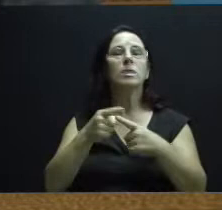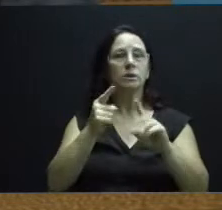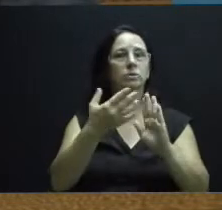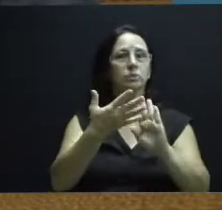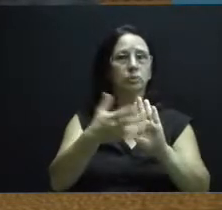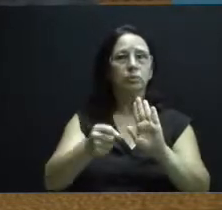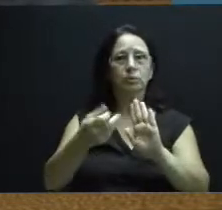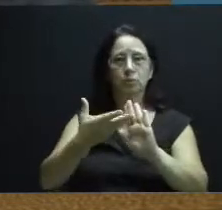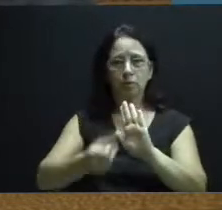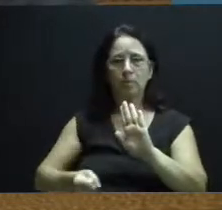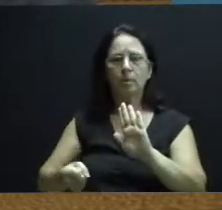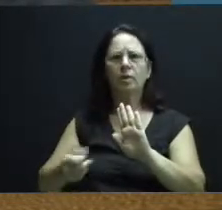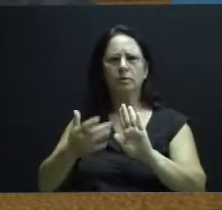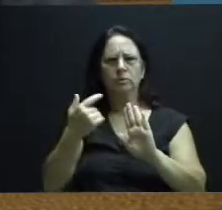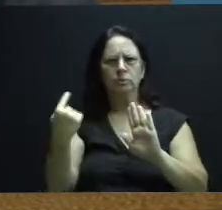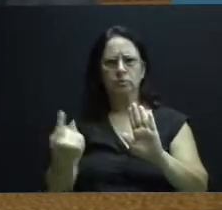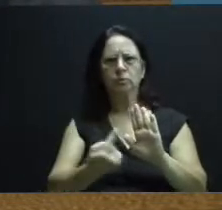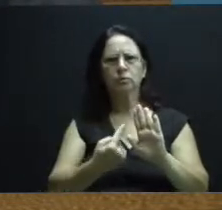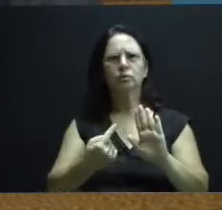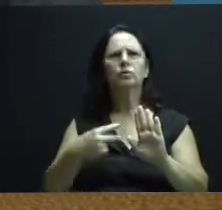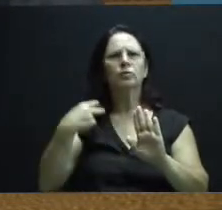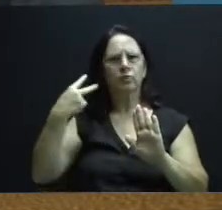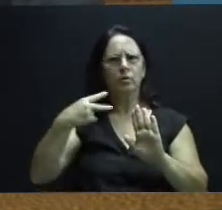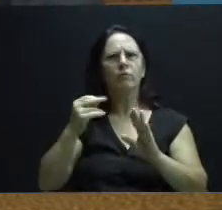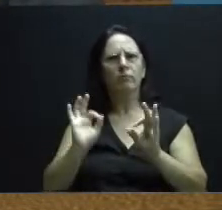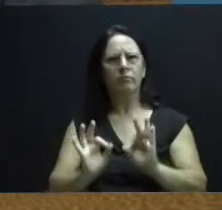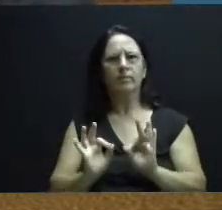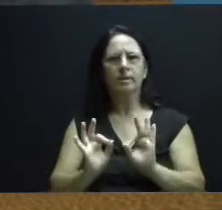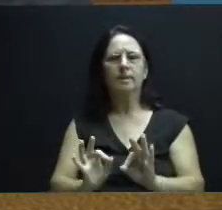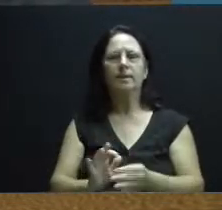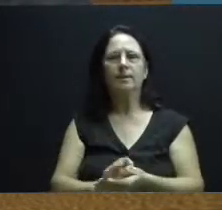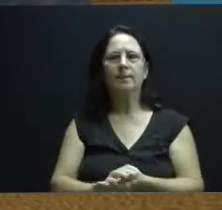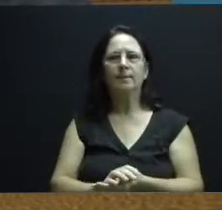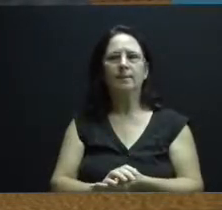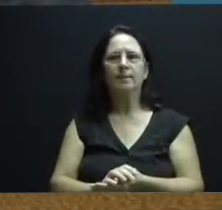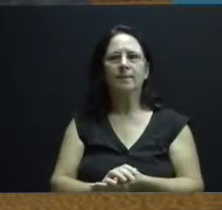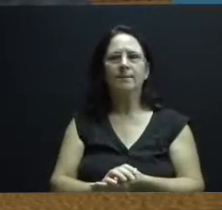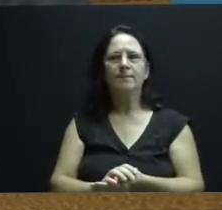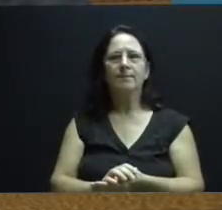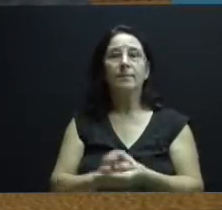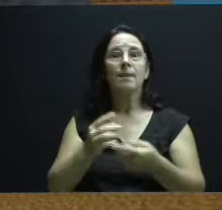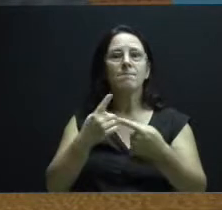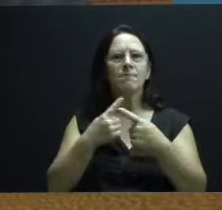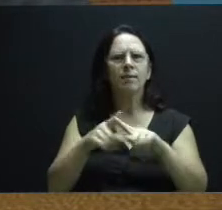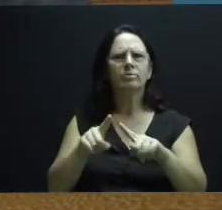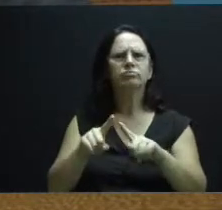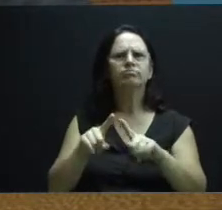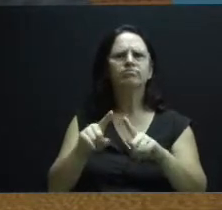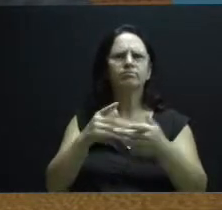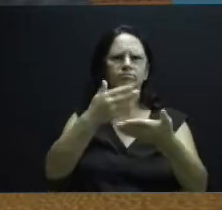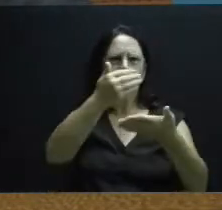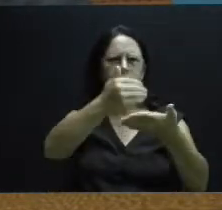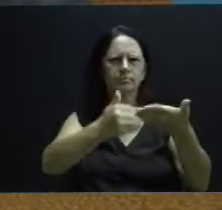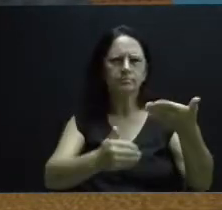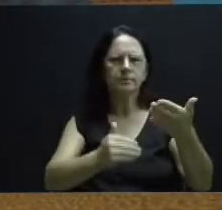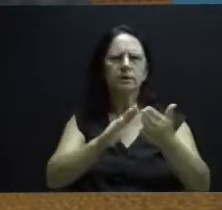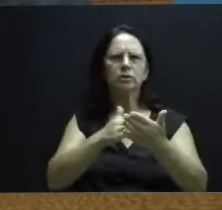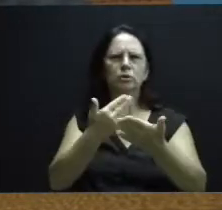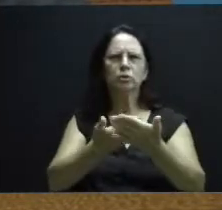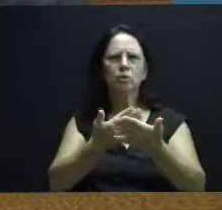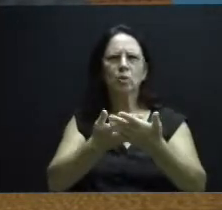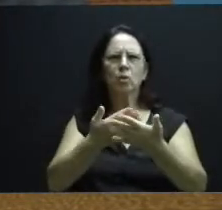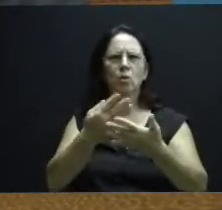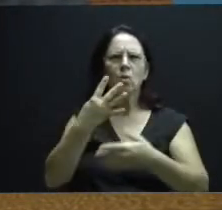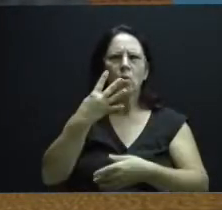pela pelos órgãos competentes concordo legal mas se eu não me engano em estudos têm só me engano é o quarto é o